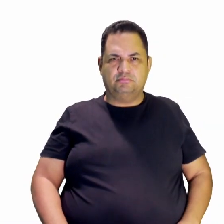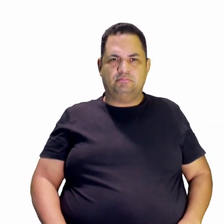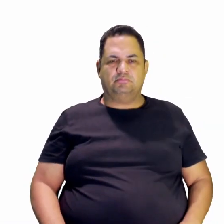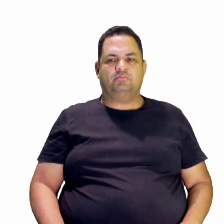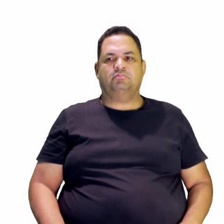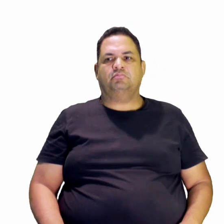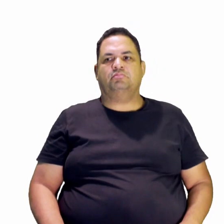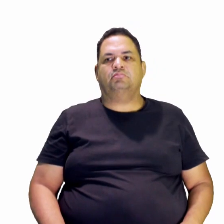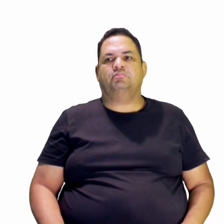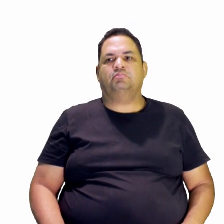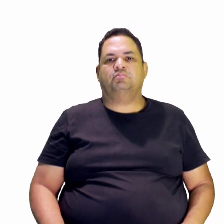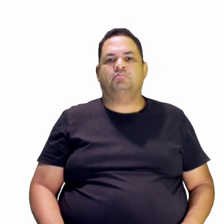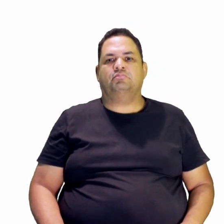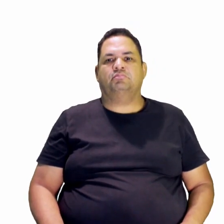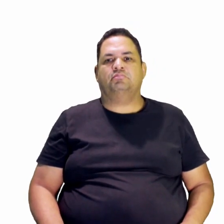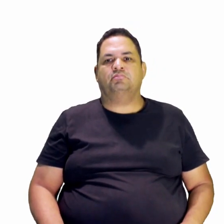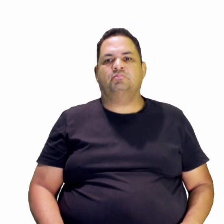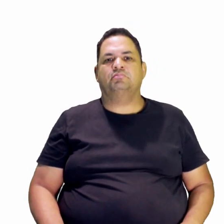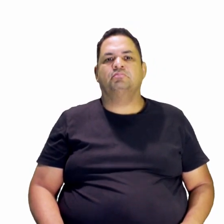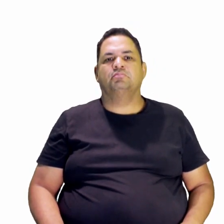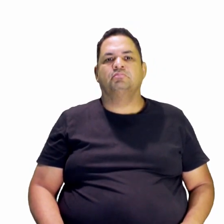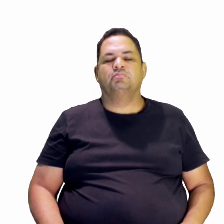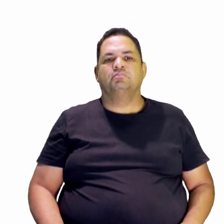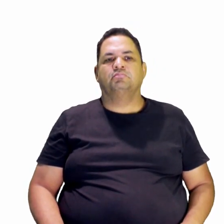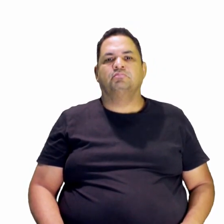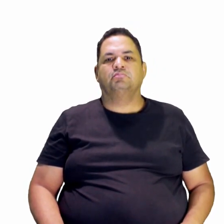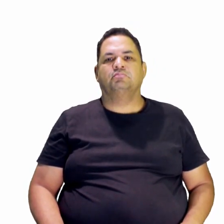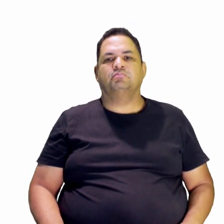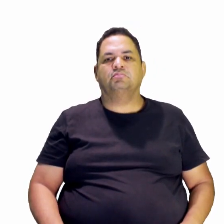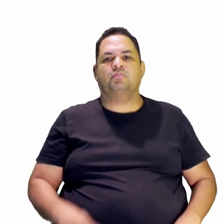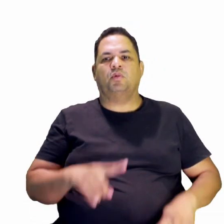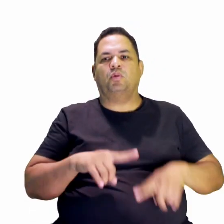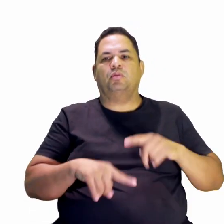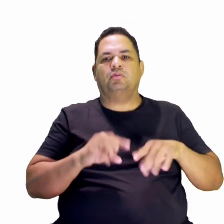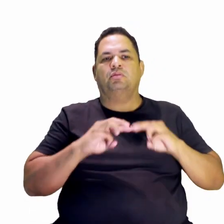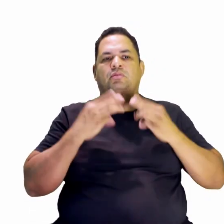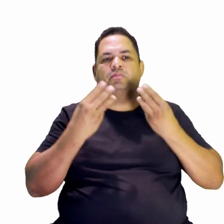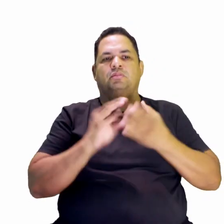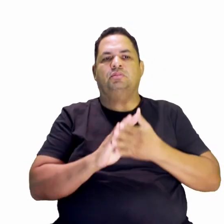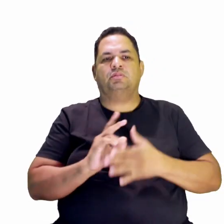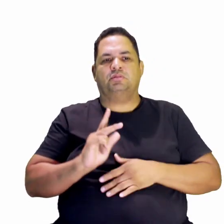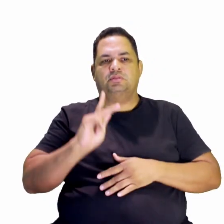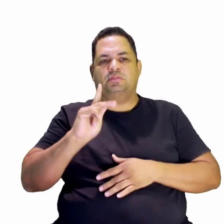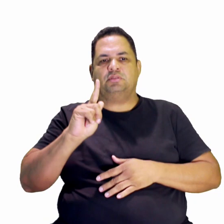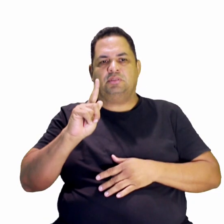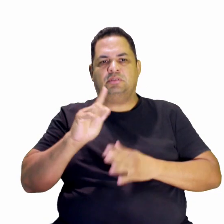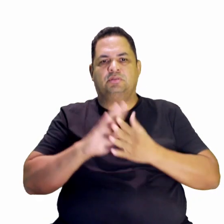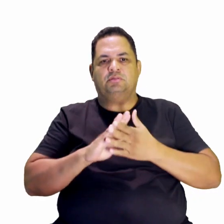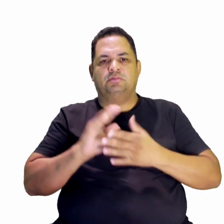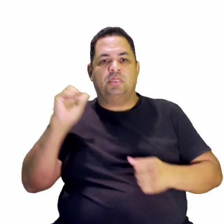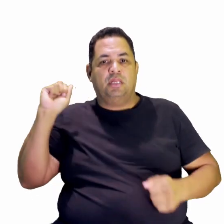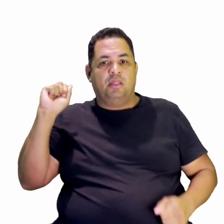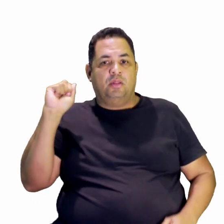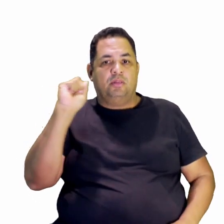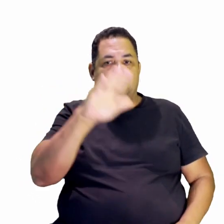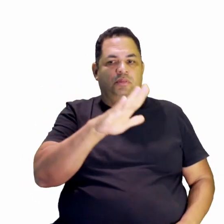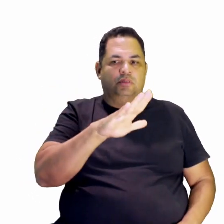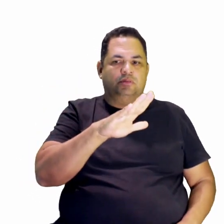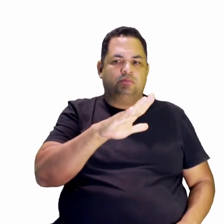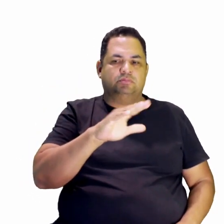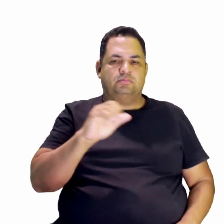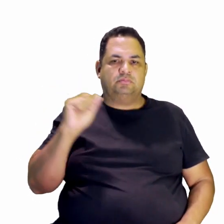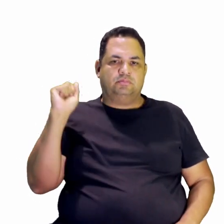Senão você já dava a resposta, né? Facinho. Um corpo aqui com massa de 7 kg, ele é lançado,